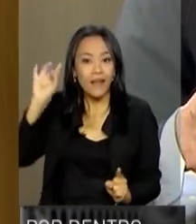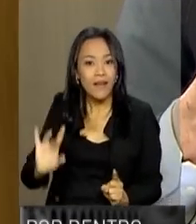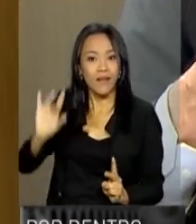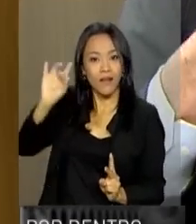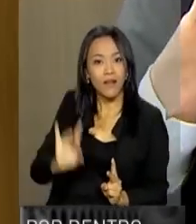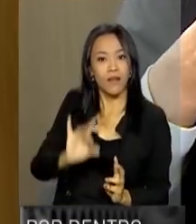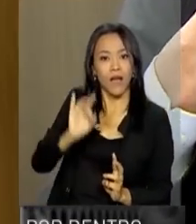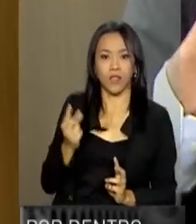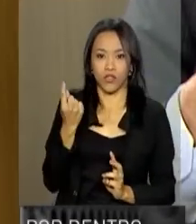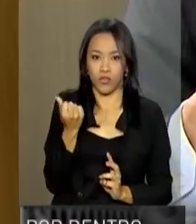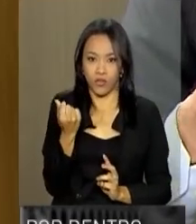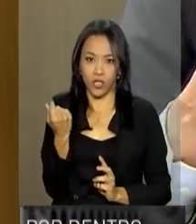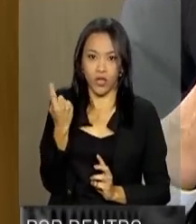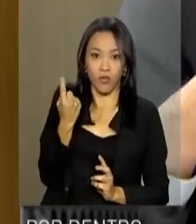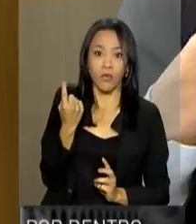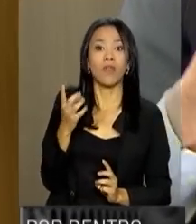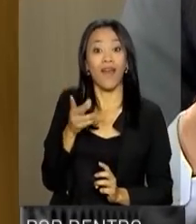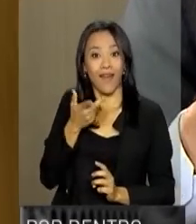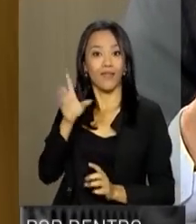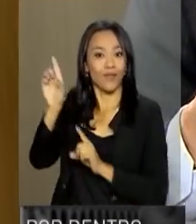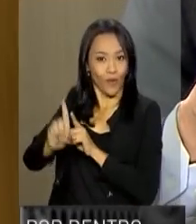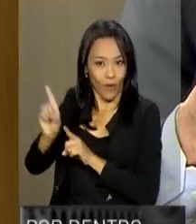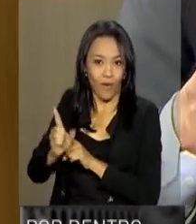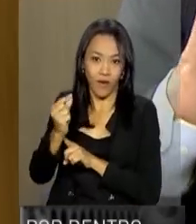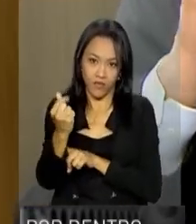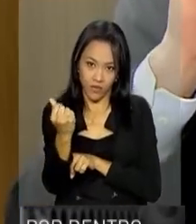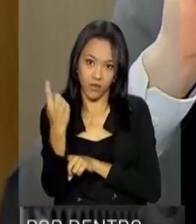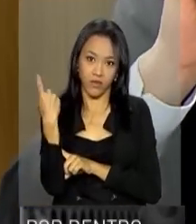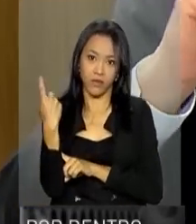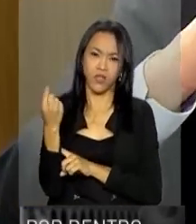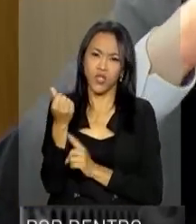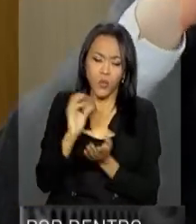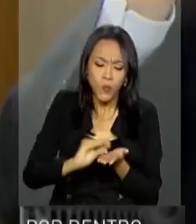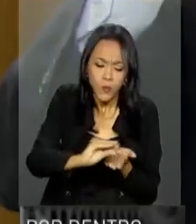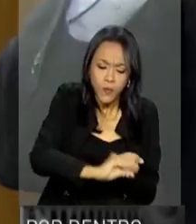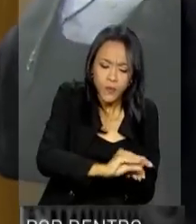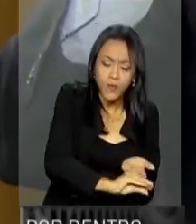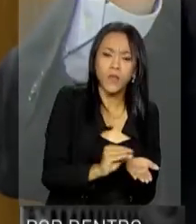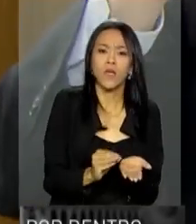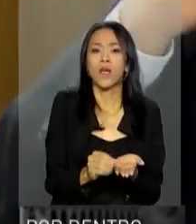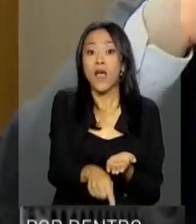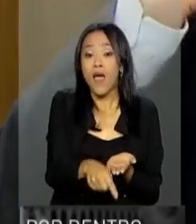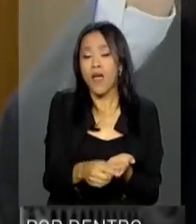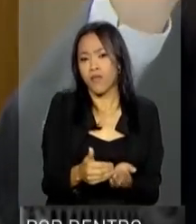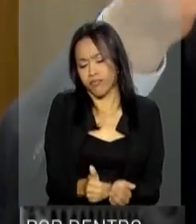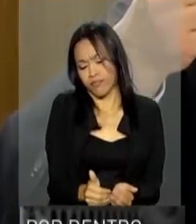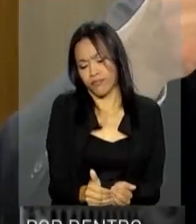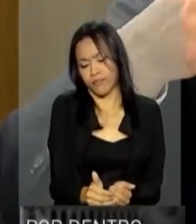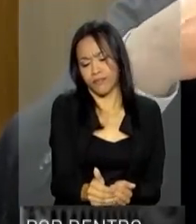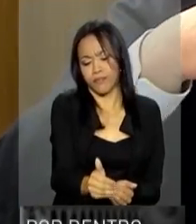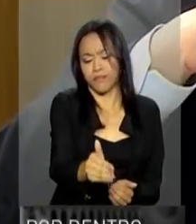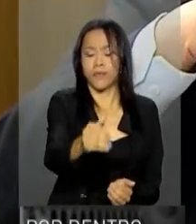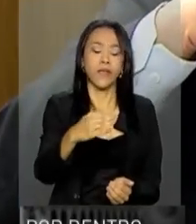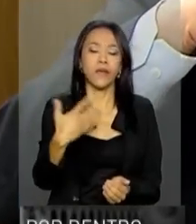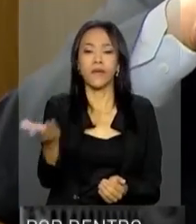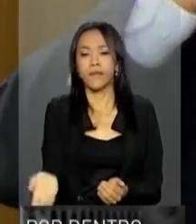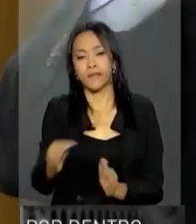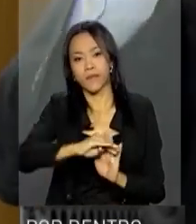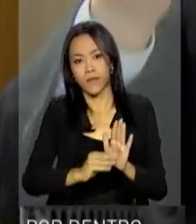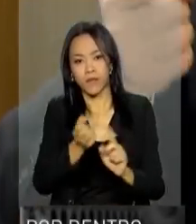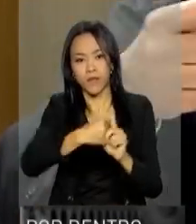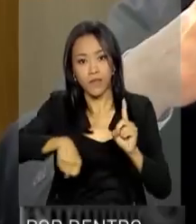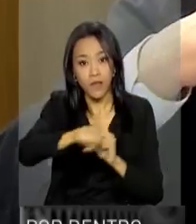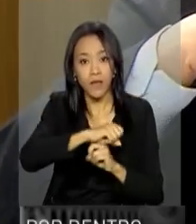no caso ele fala em dólar é mais para cada real investido uma economia longo da vida em programas sociais e em